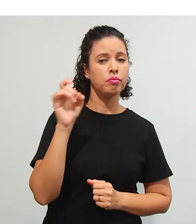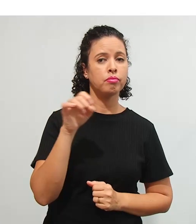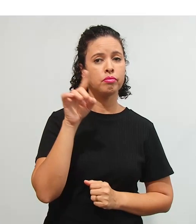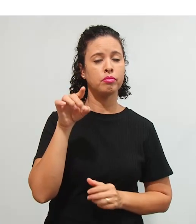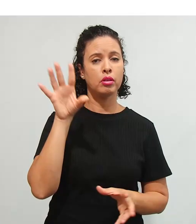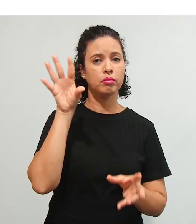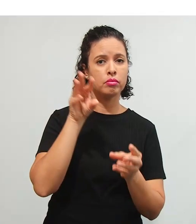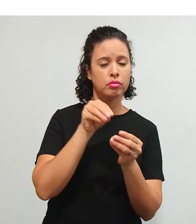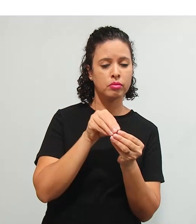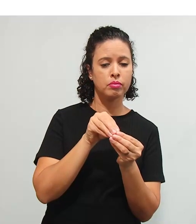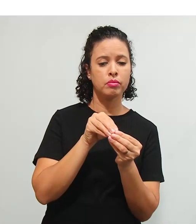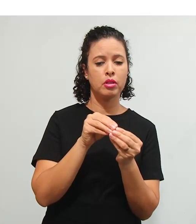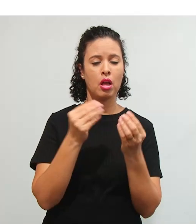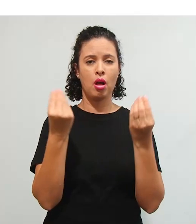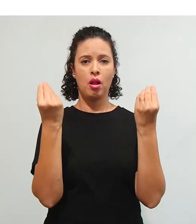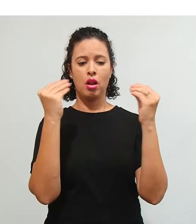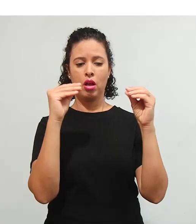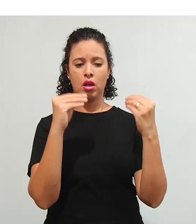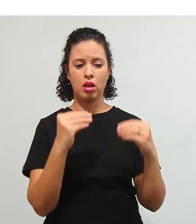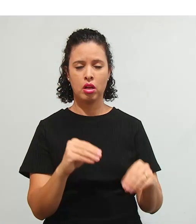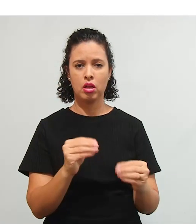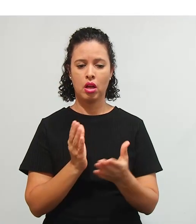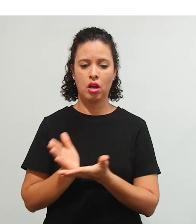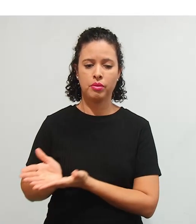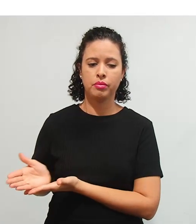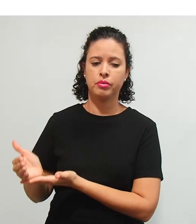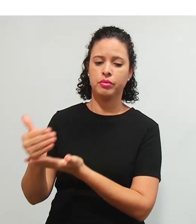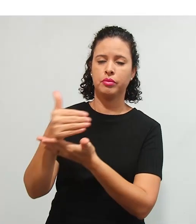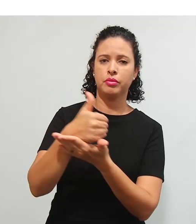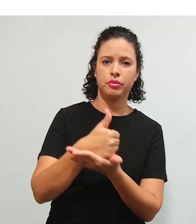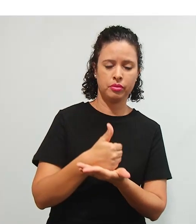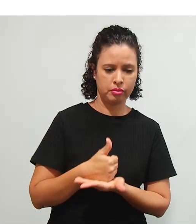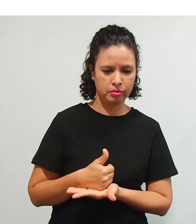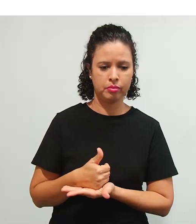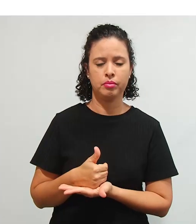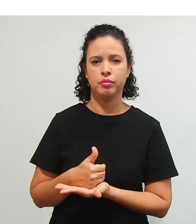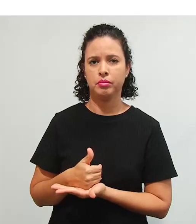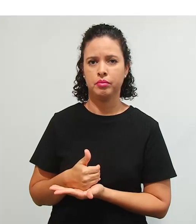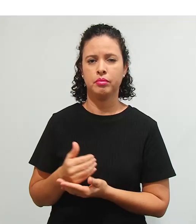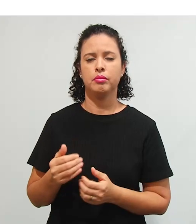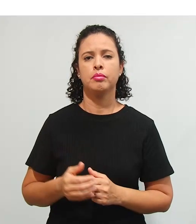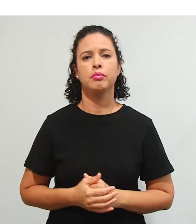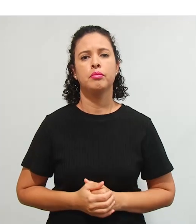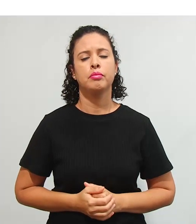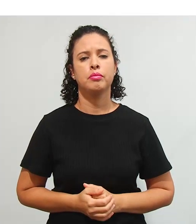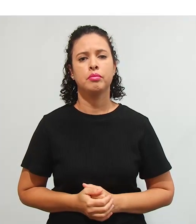previsão, lançamento, arrecadação e recolhimento.